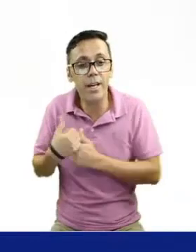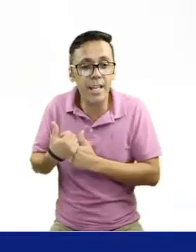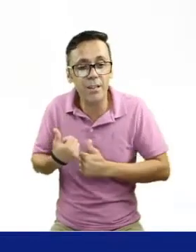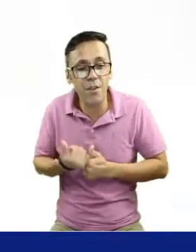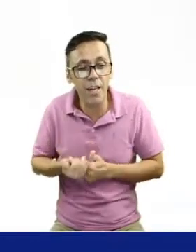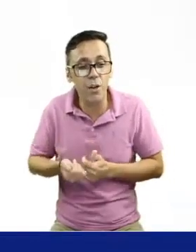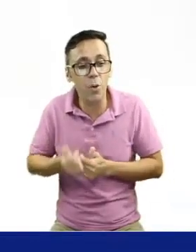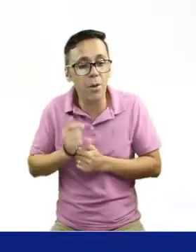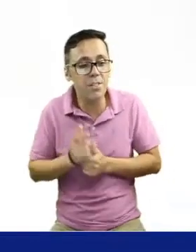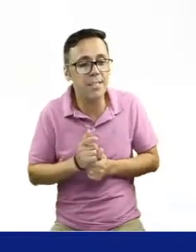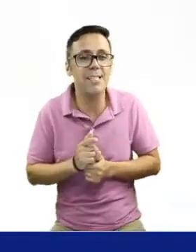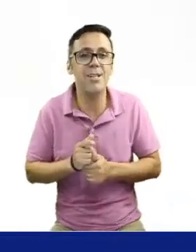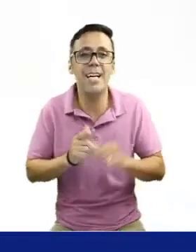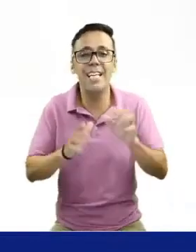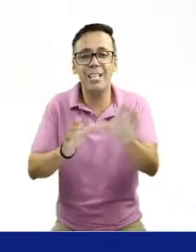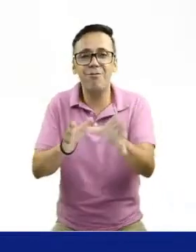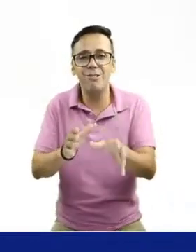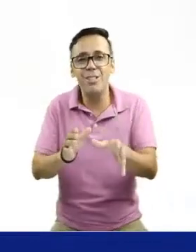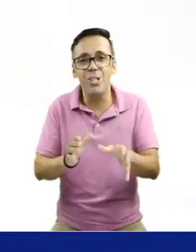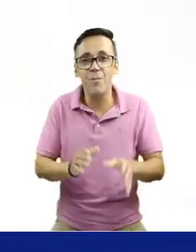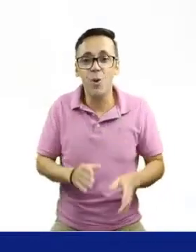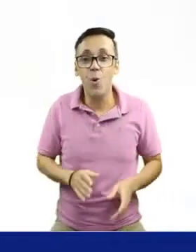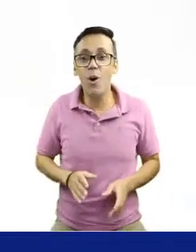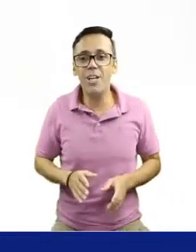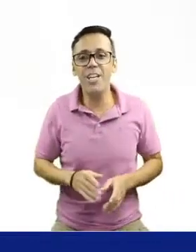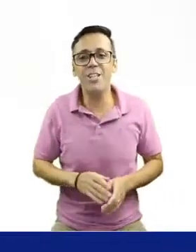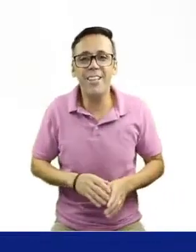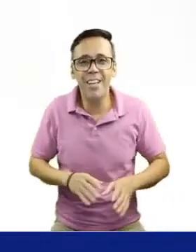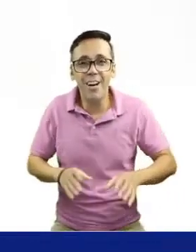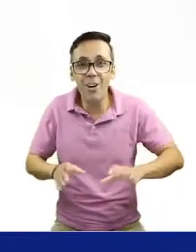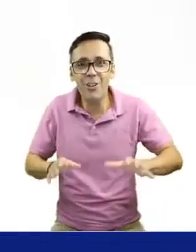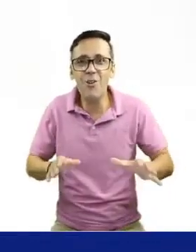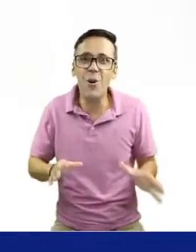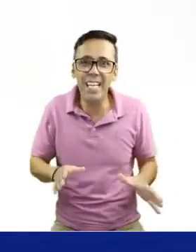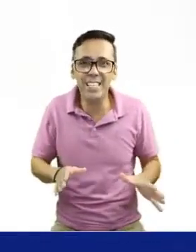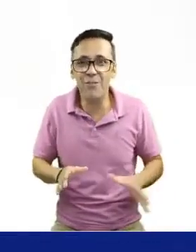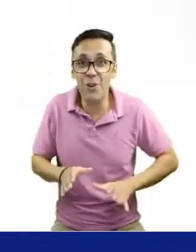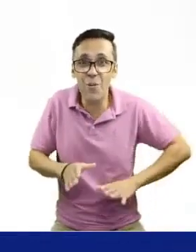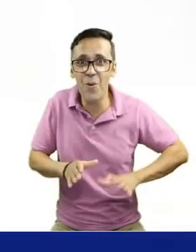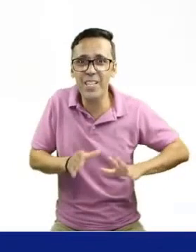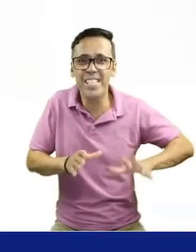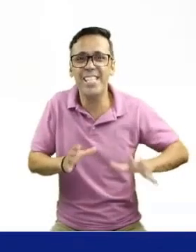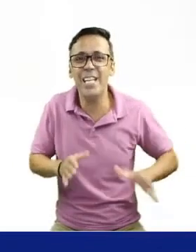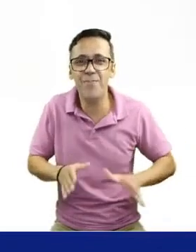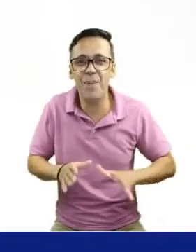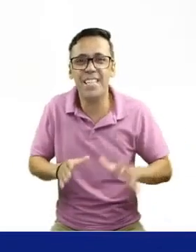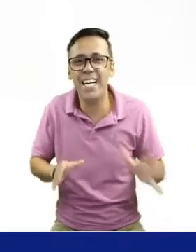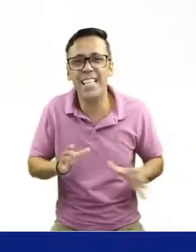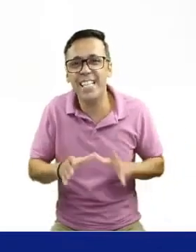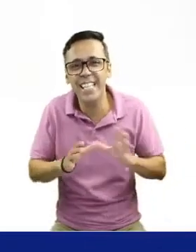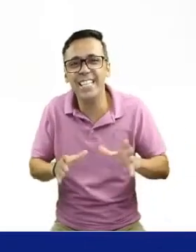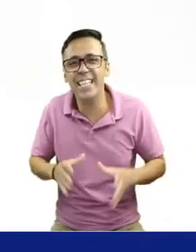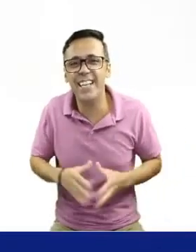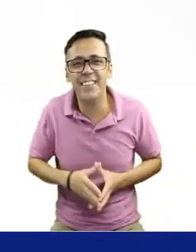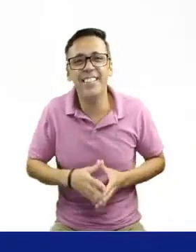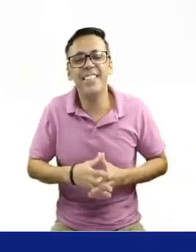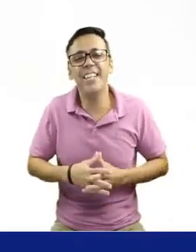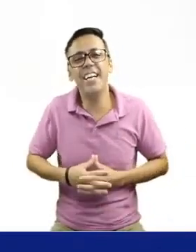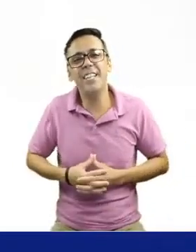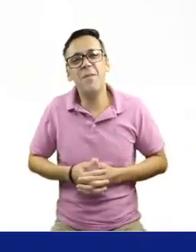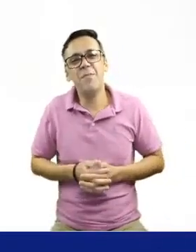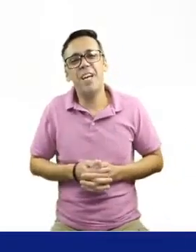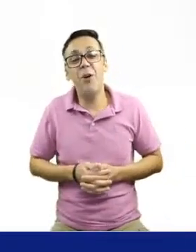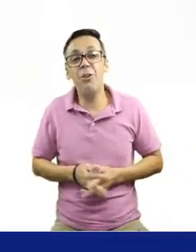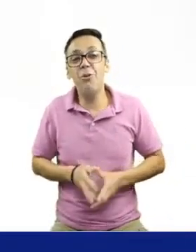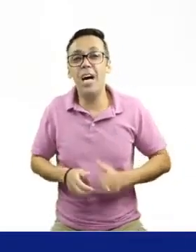a única galera tá falando eu prestei atenção galera tá falando o seguinte Olha gente olha concorrência Ficou um monte de gente para trás ali tá